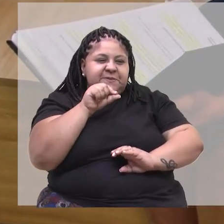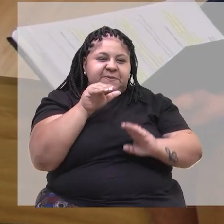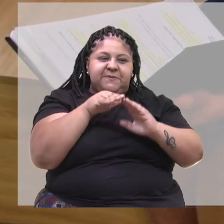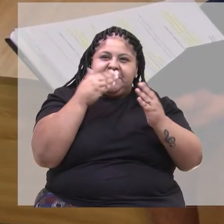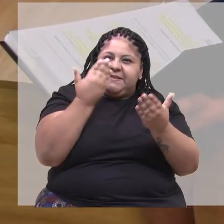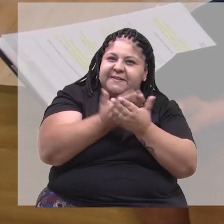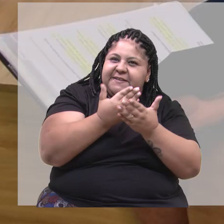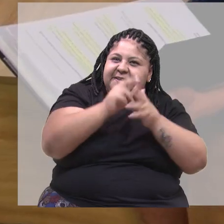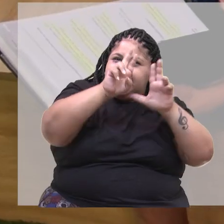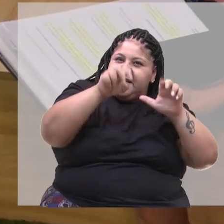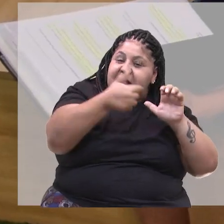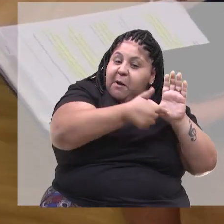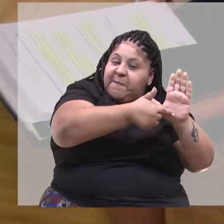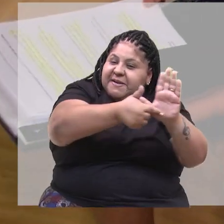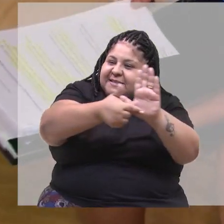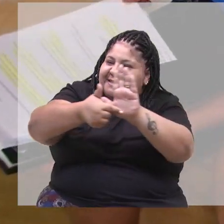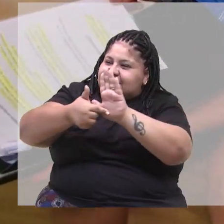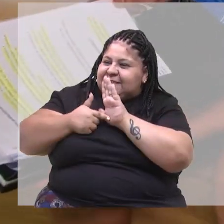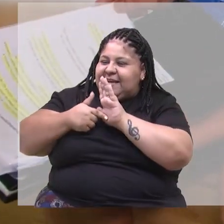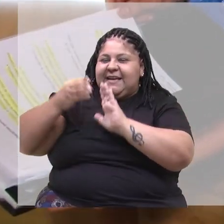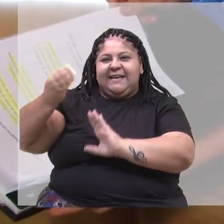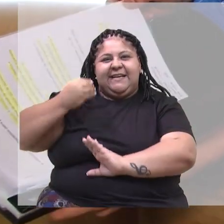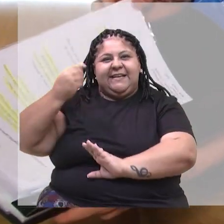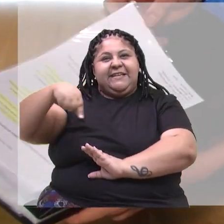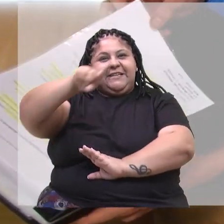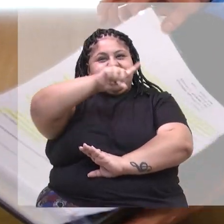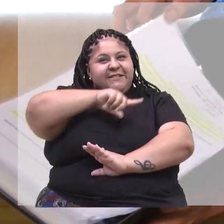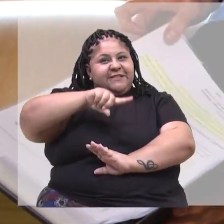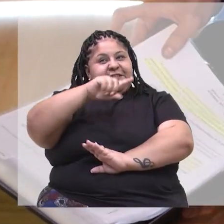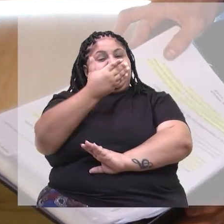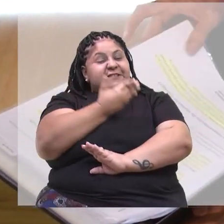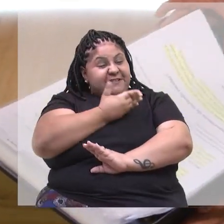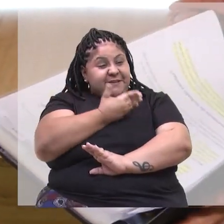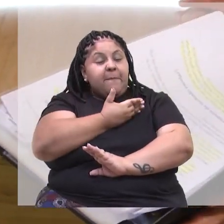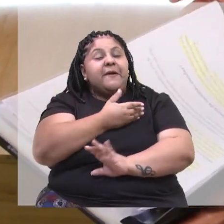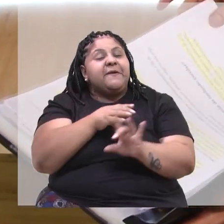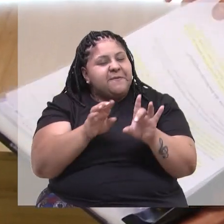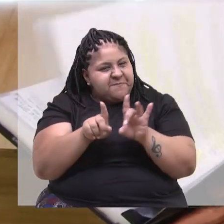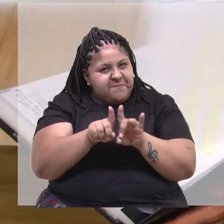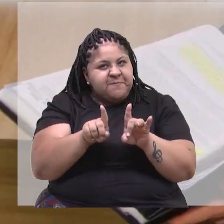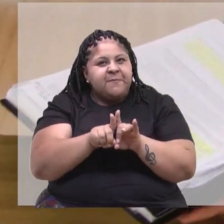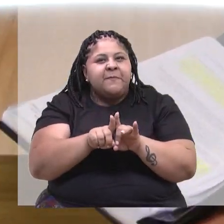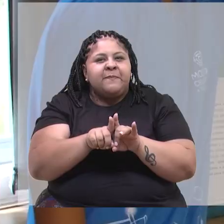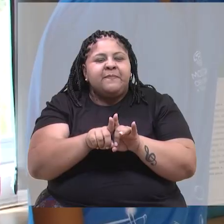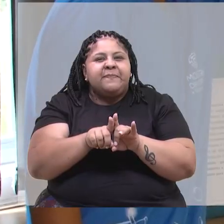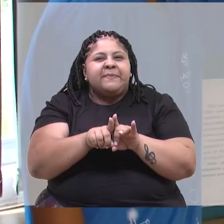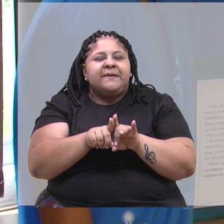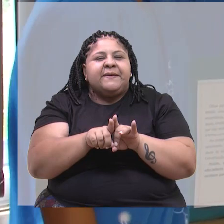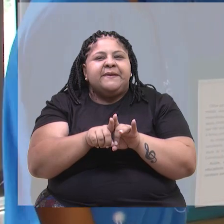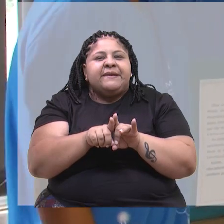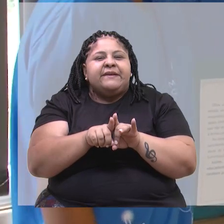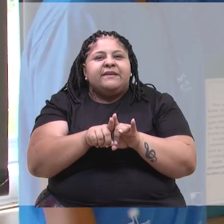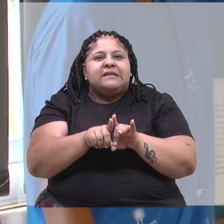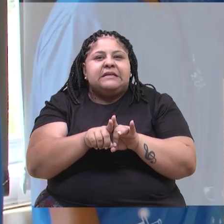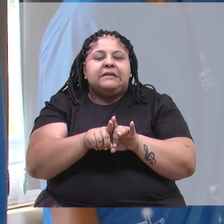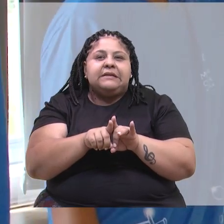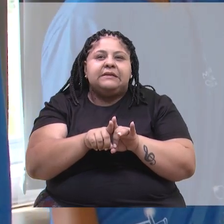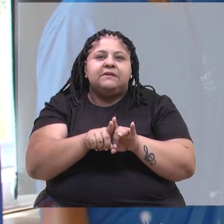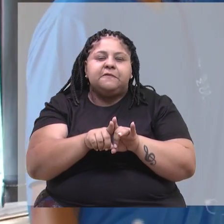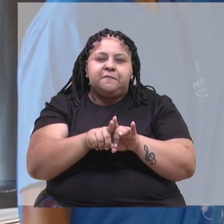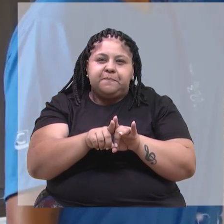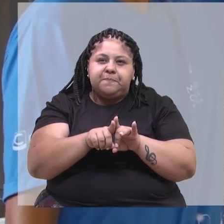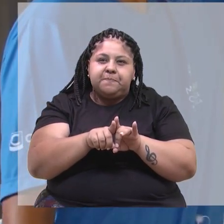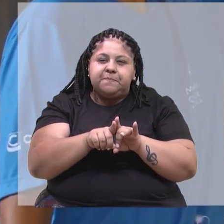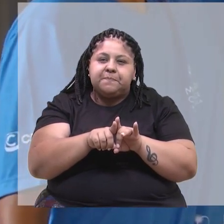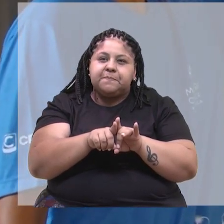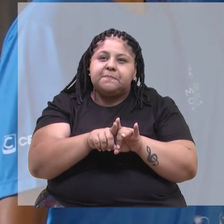esse tema e apresentar numa mostra científica. Nossos colegas também, como o Gia disse, eles